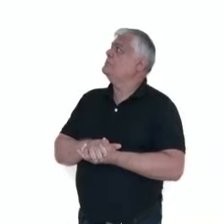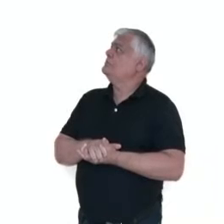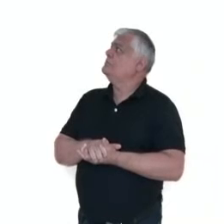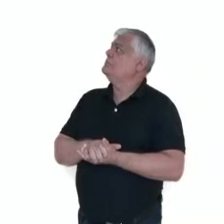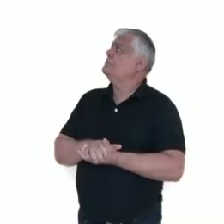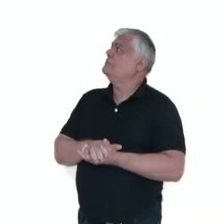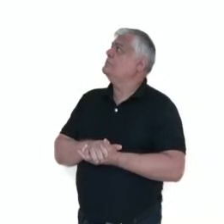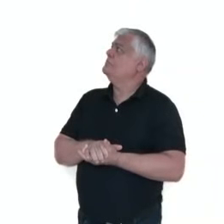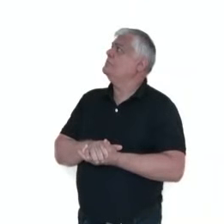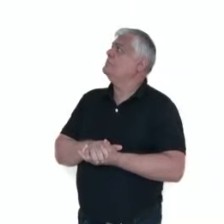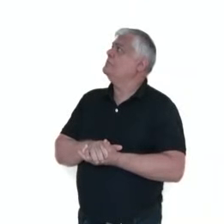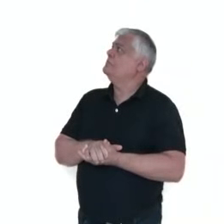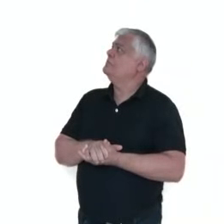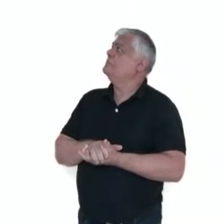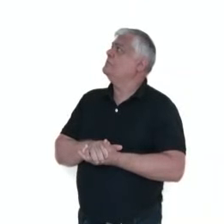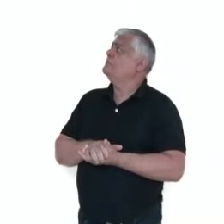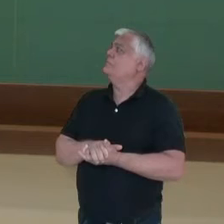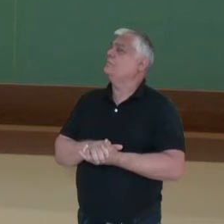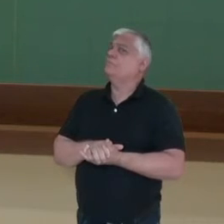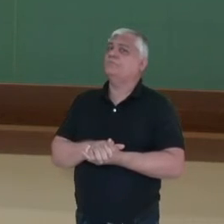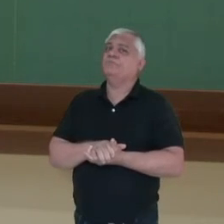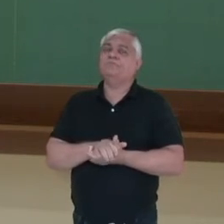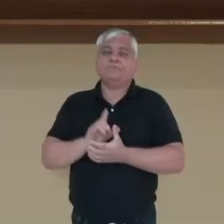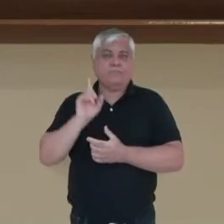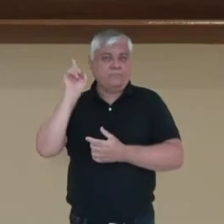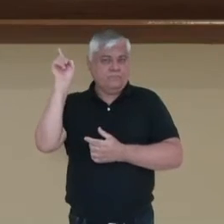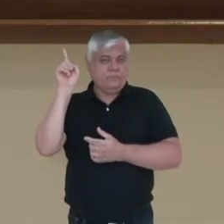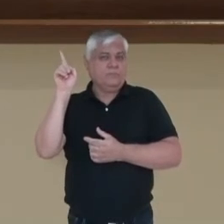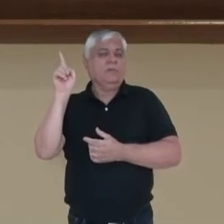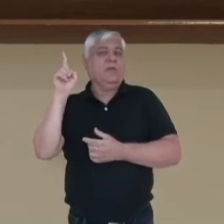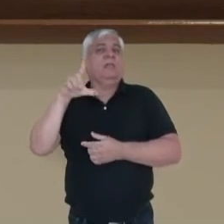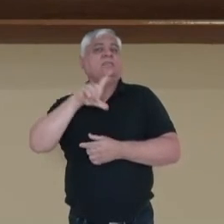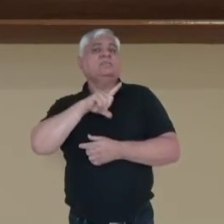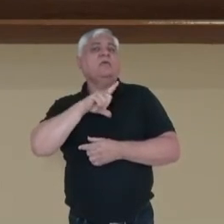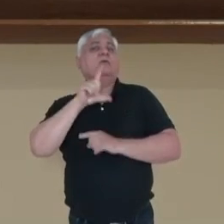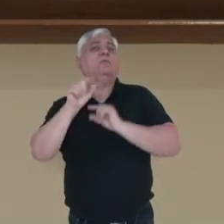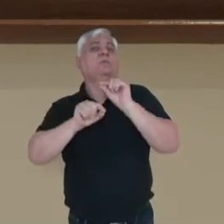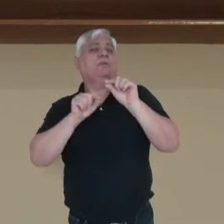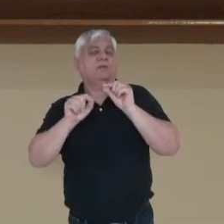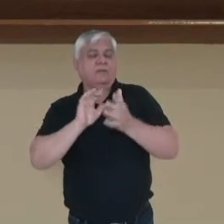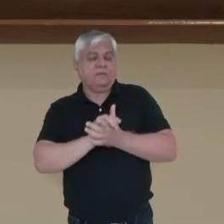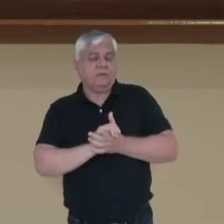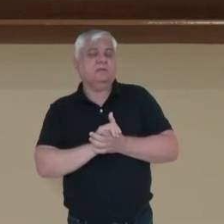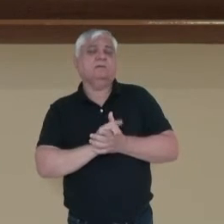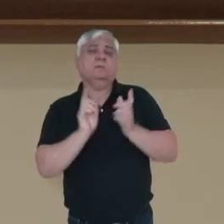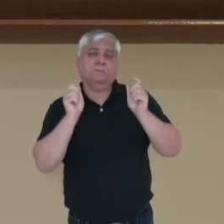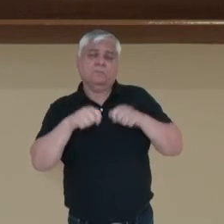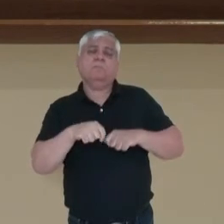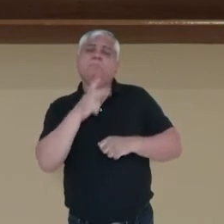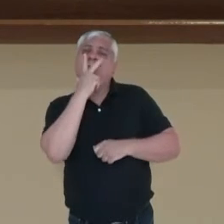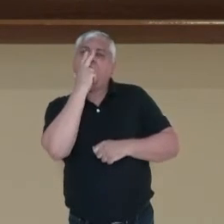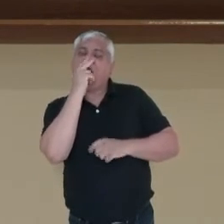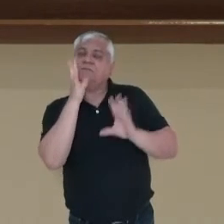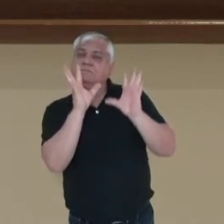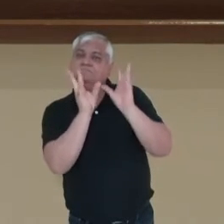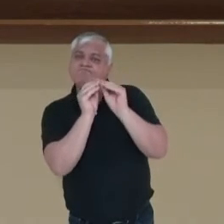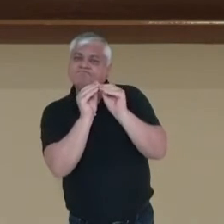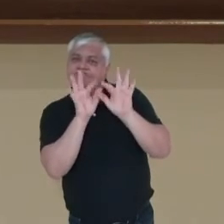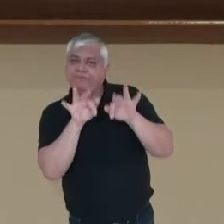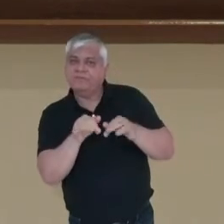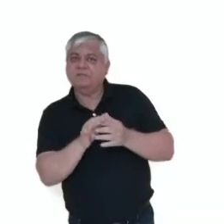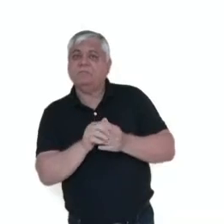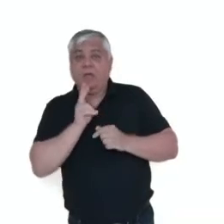ambientais. Até aqui eu tenho uma possível conclusão. Aí